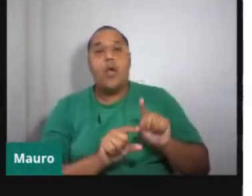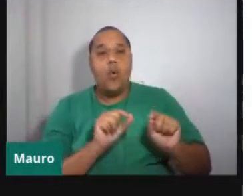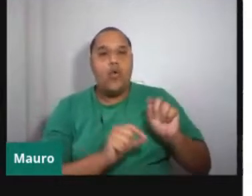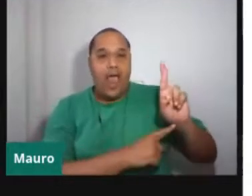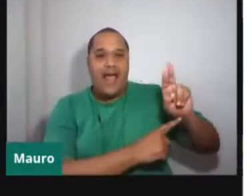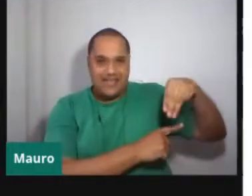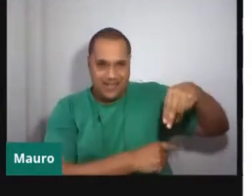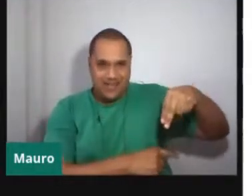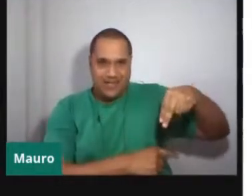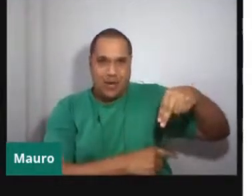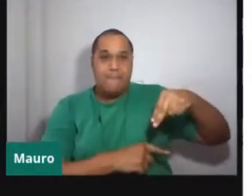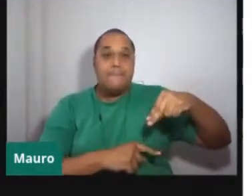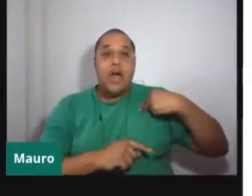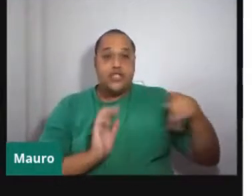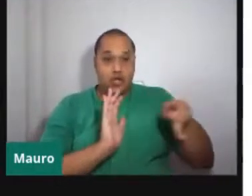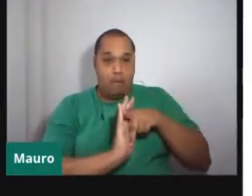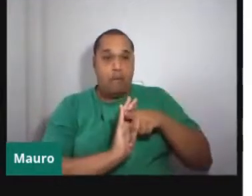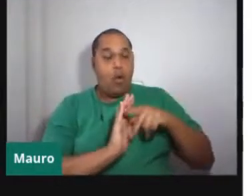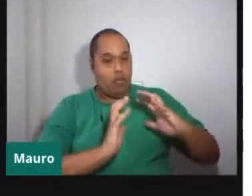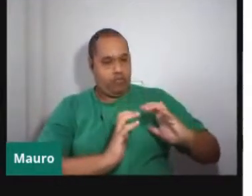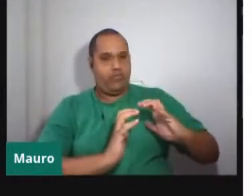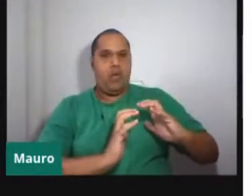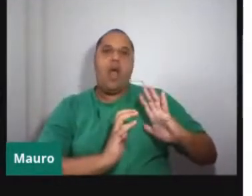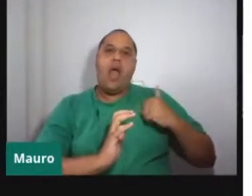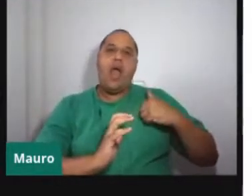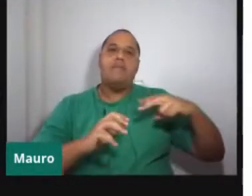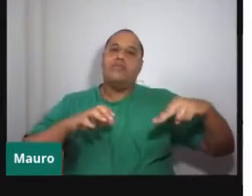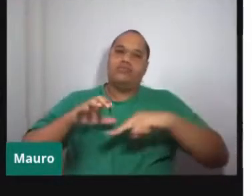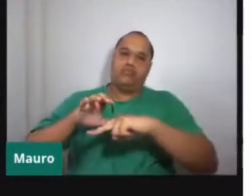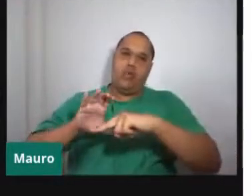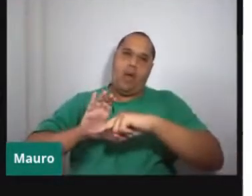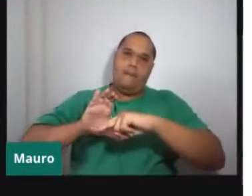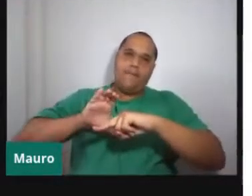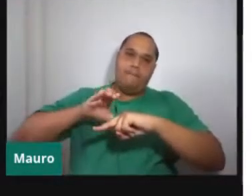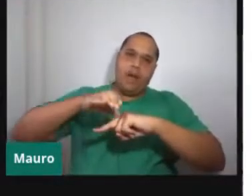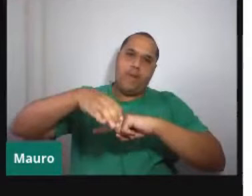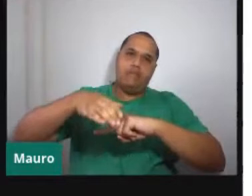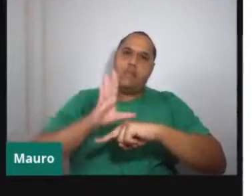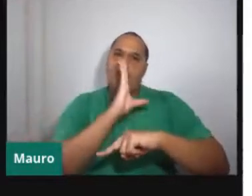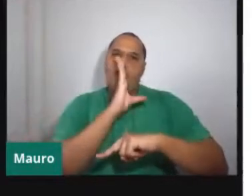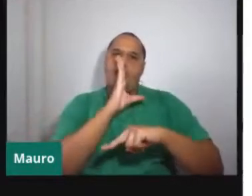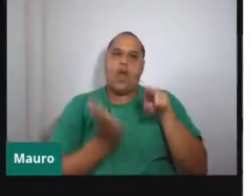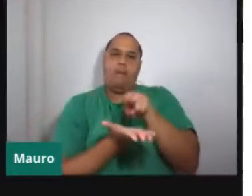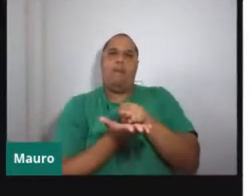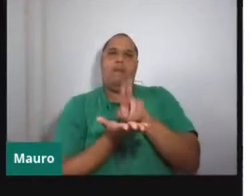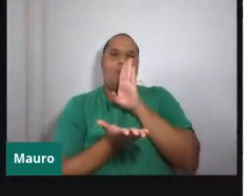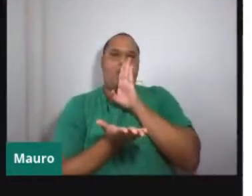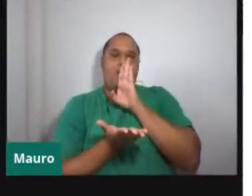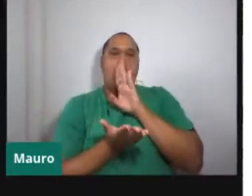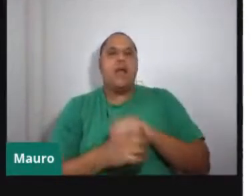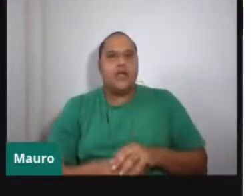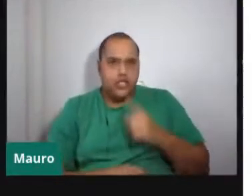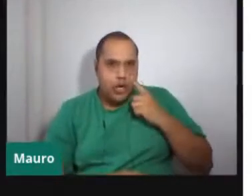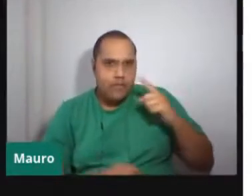de ressonância magnética funcional no repouso. A pessoa entra na máquina e você só coleta enquanto ela não está fazendo nenhuma atividade. Vejam